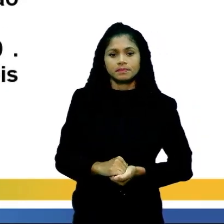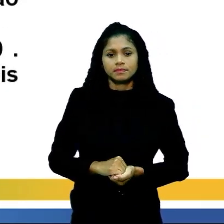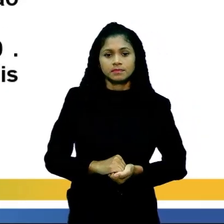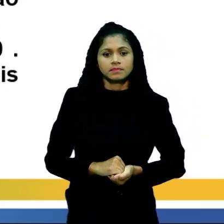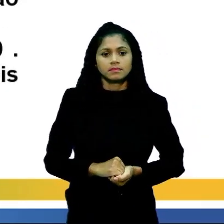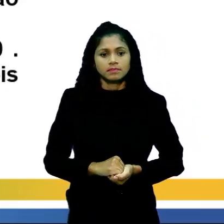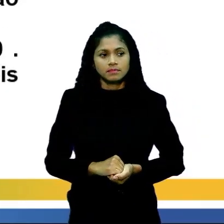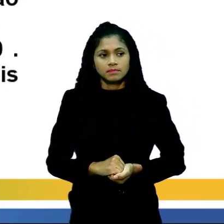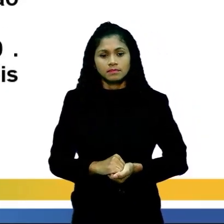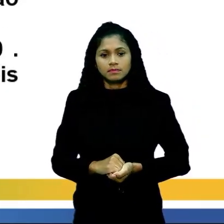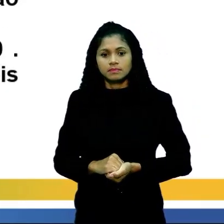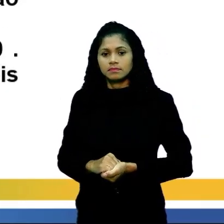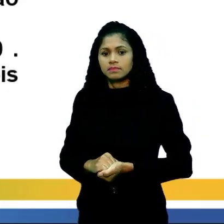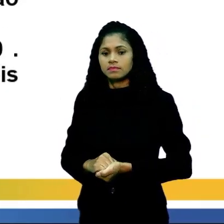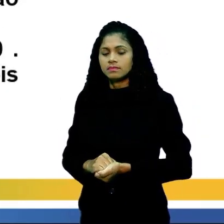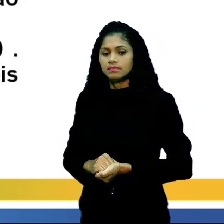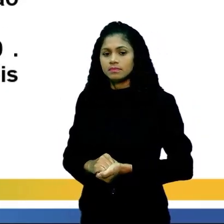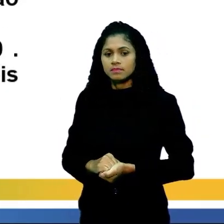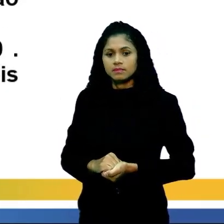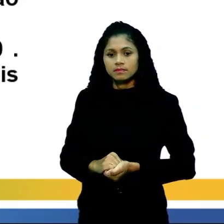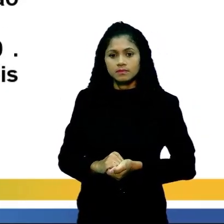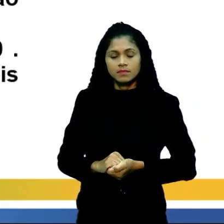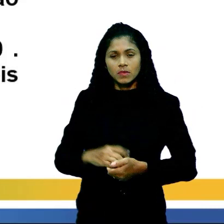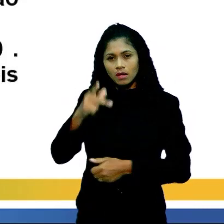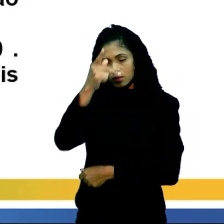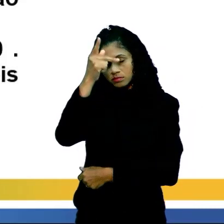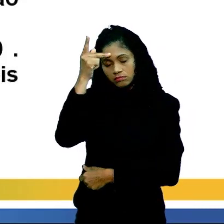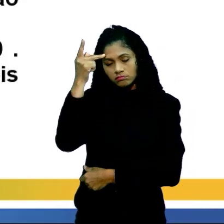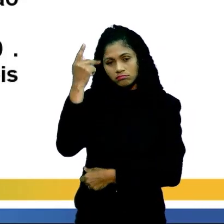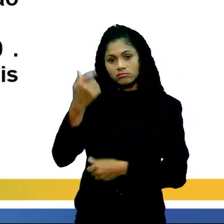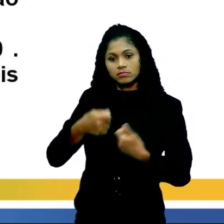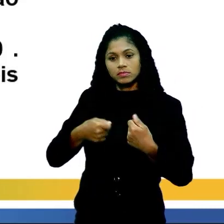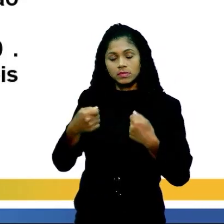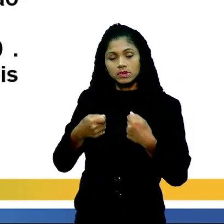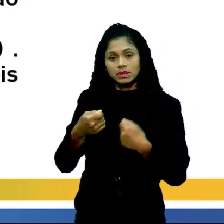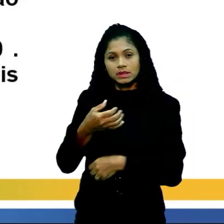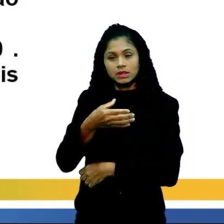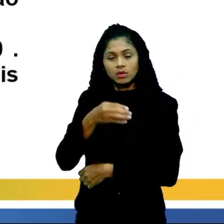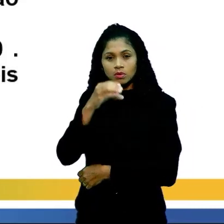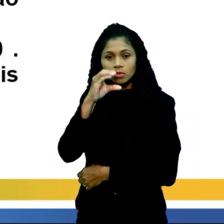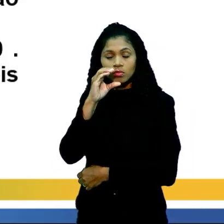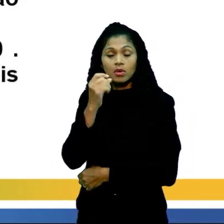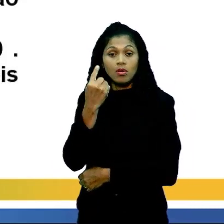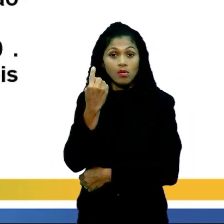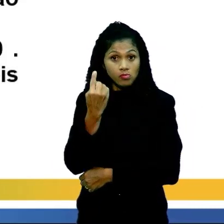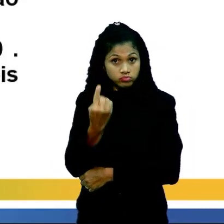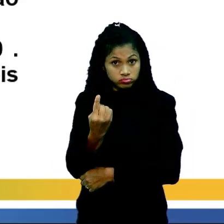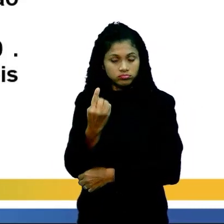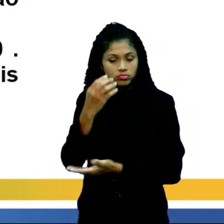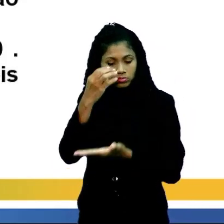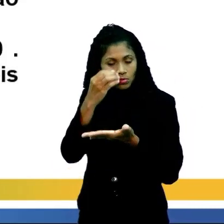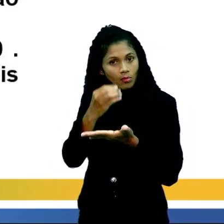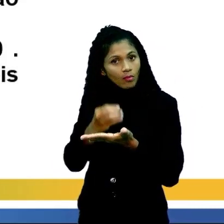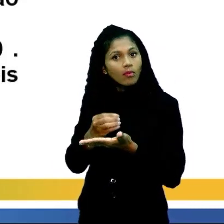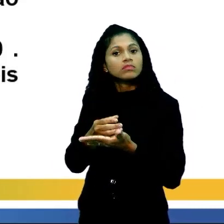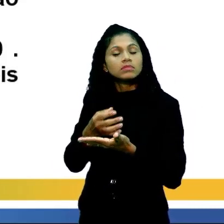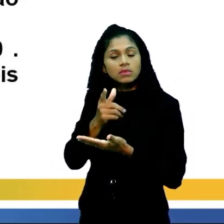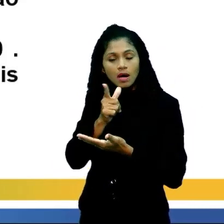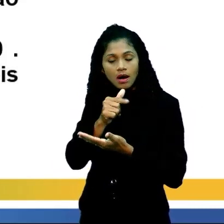Olha aí. O paciente deve tomar um copo de água a cada meia hora, não é